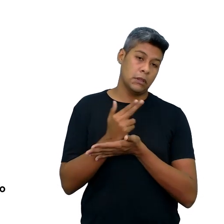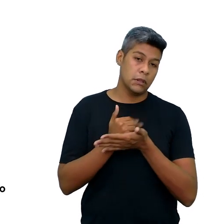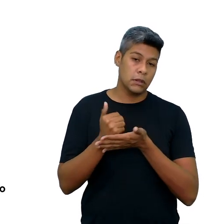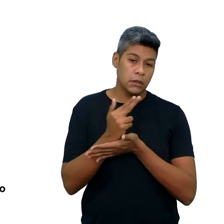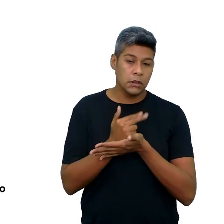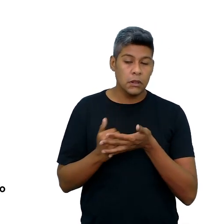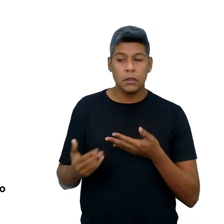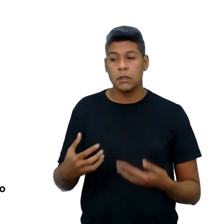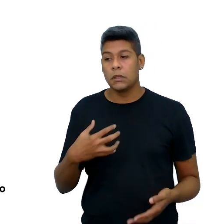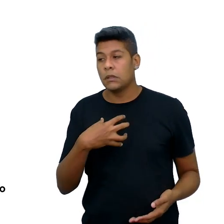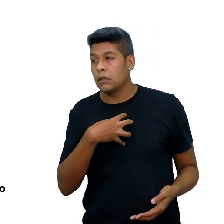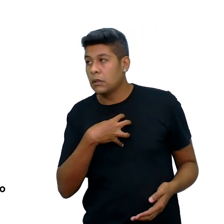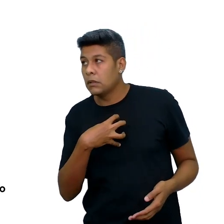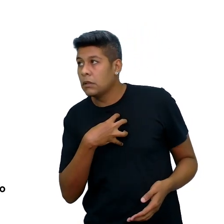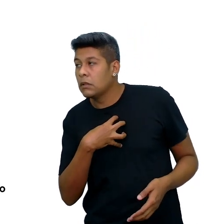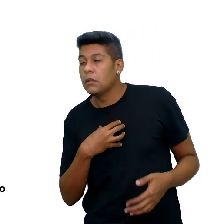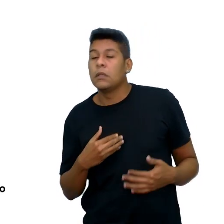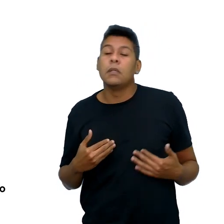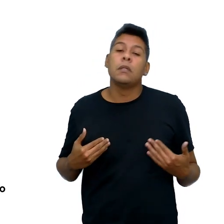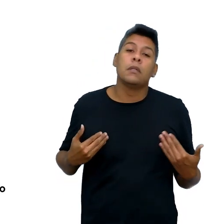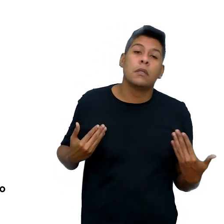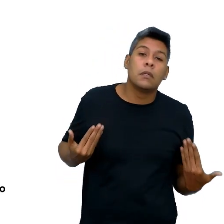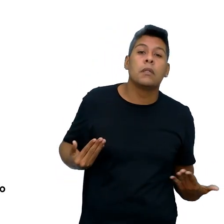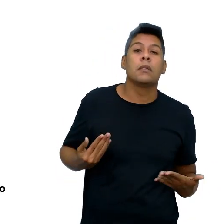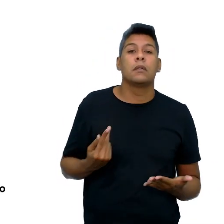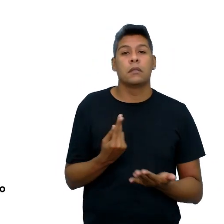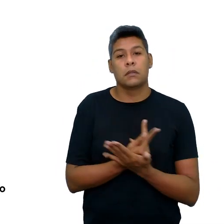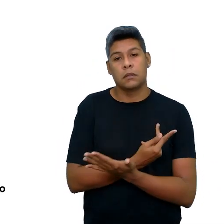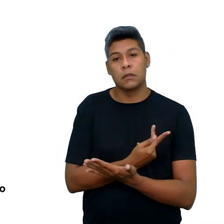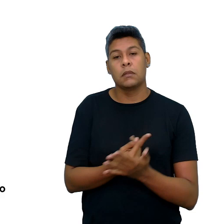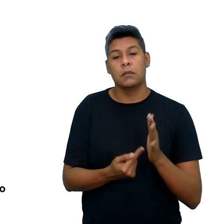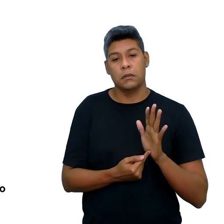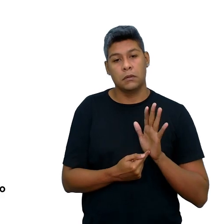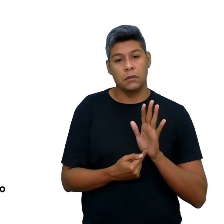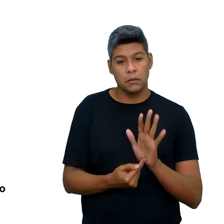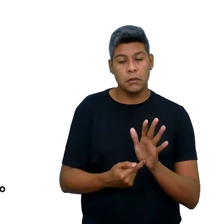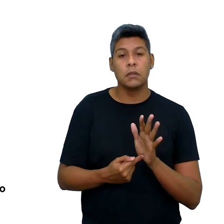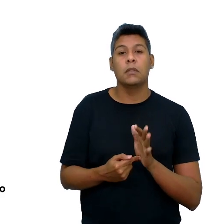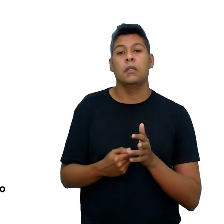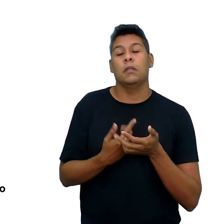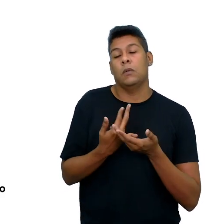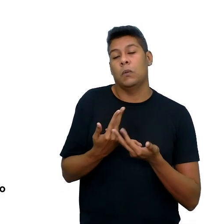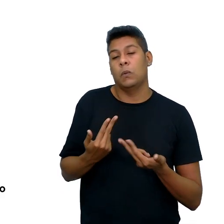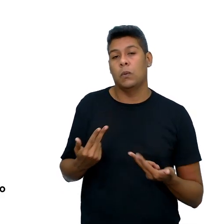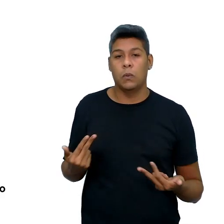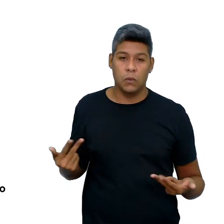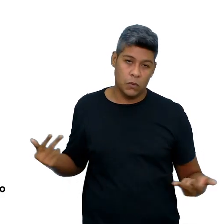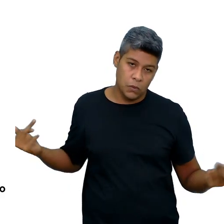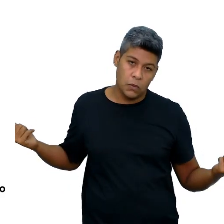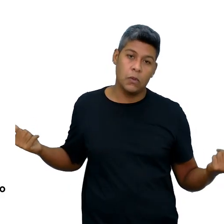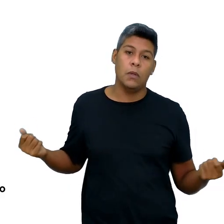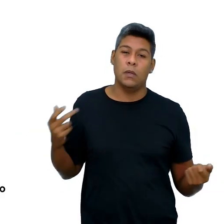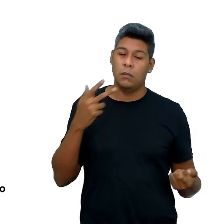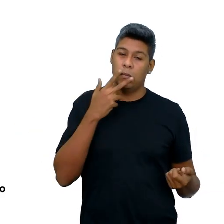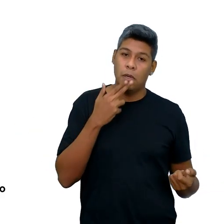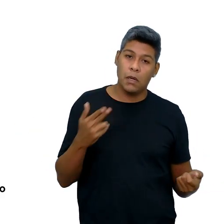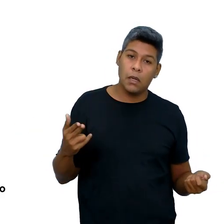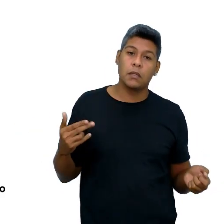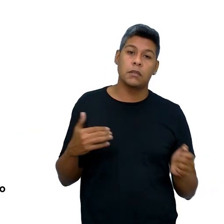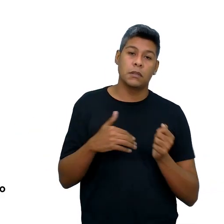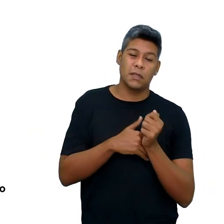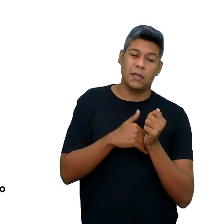as sensações, os fatos, as revelações de tramas, as farsas, os mistérios,